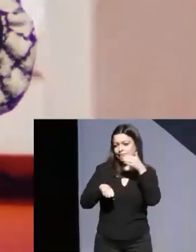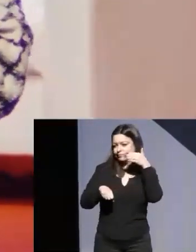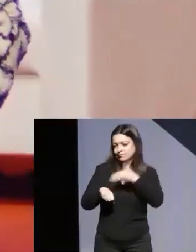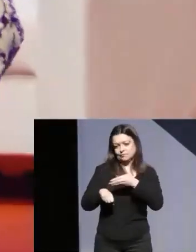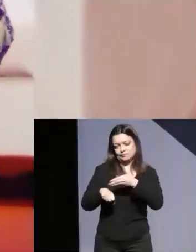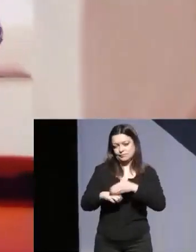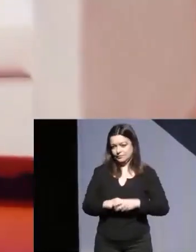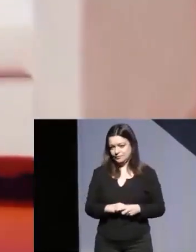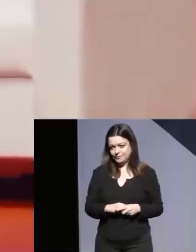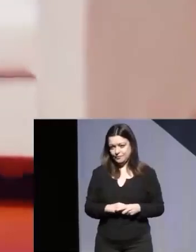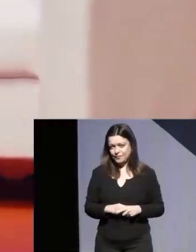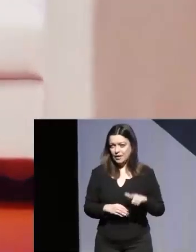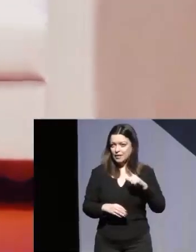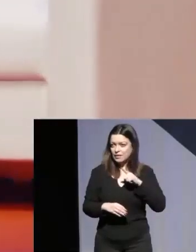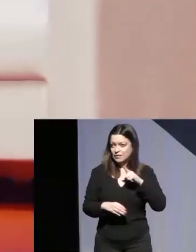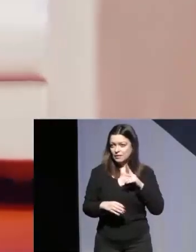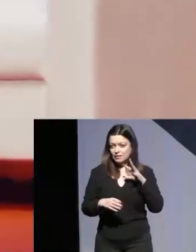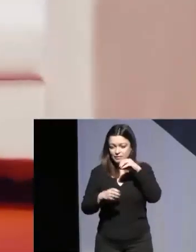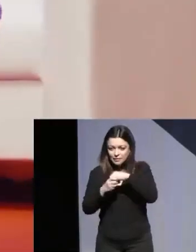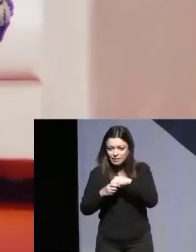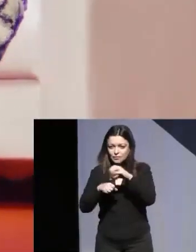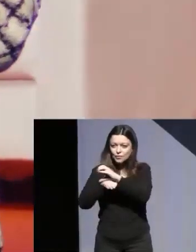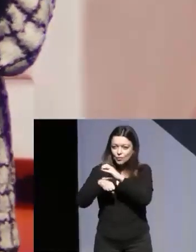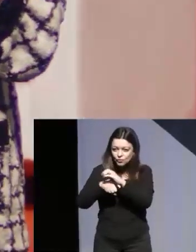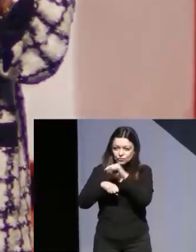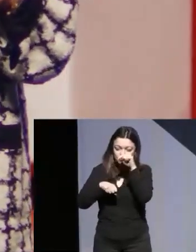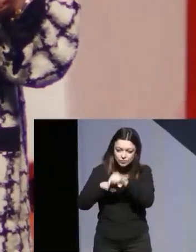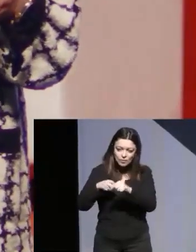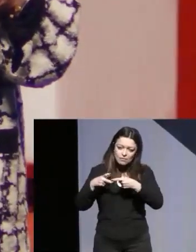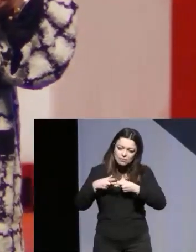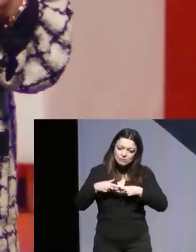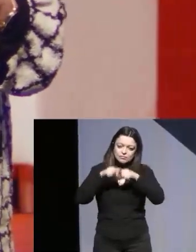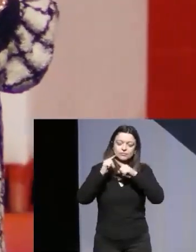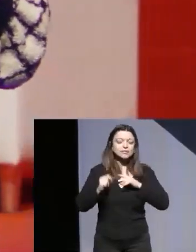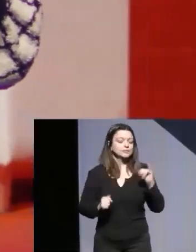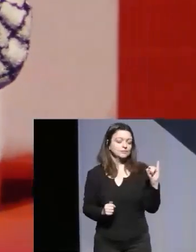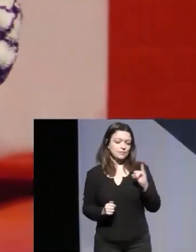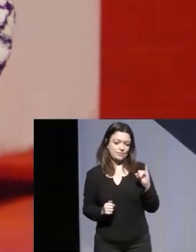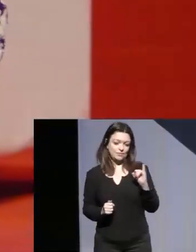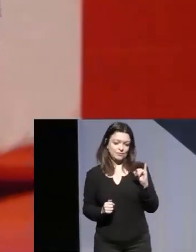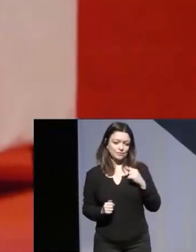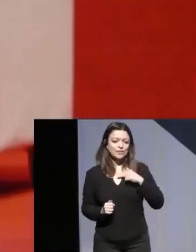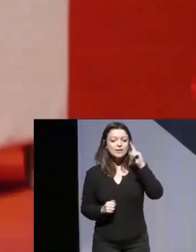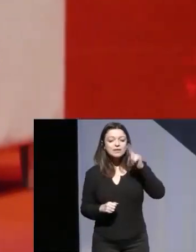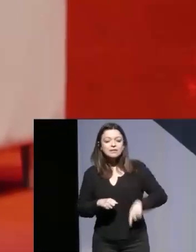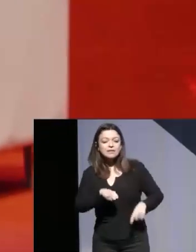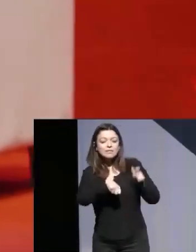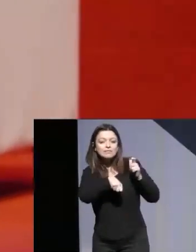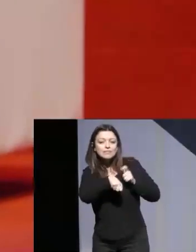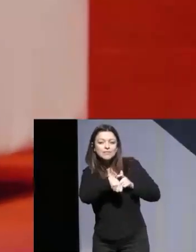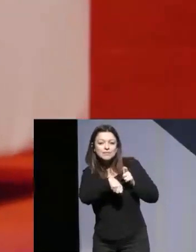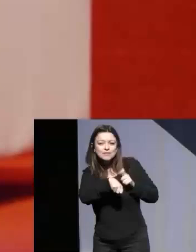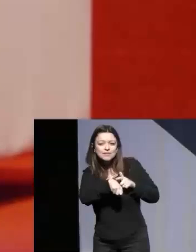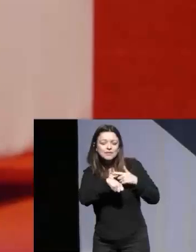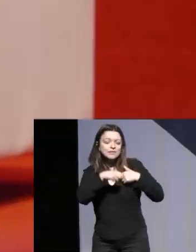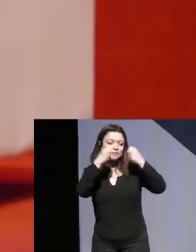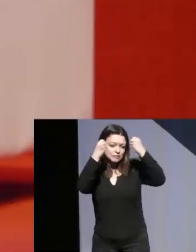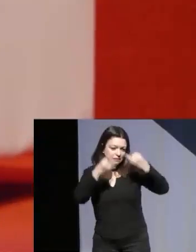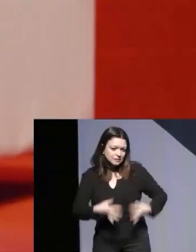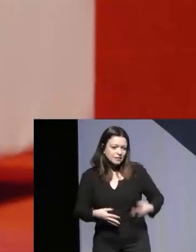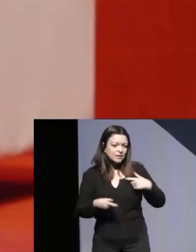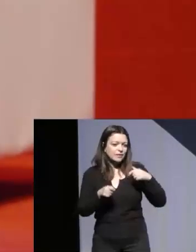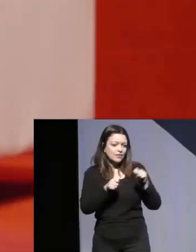fala tanto em reforma tributária. Então, no momento, como eu falei, esse é o momento de todos nós,